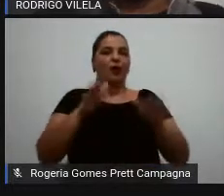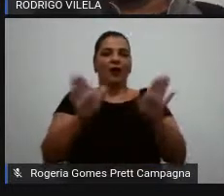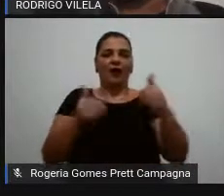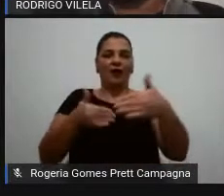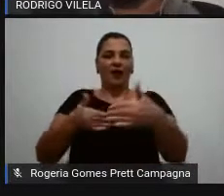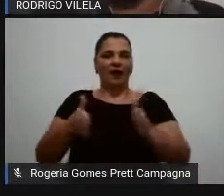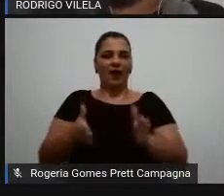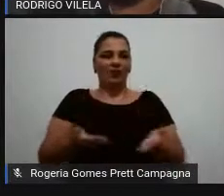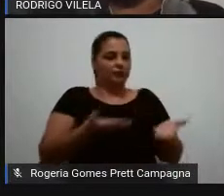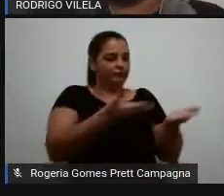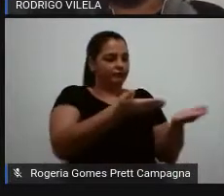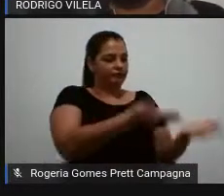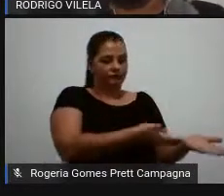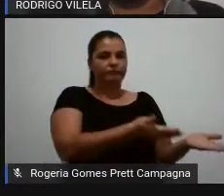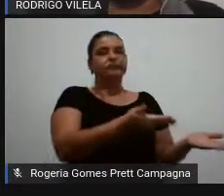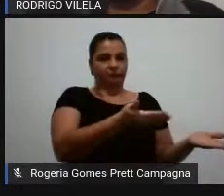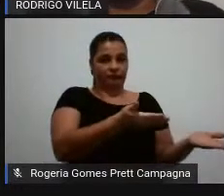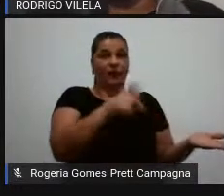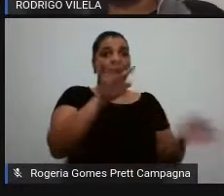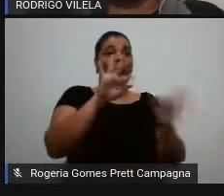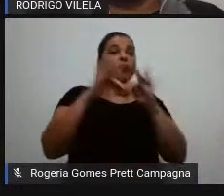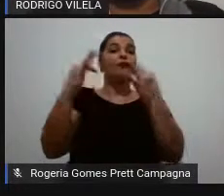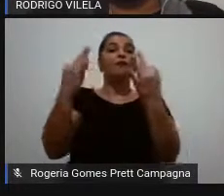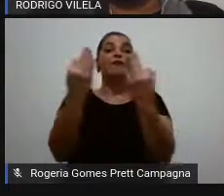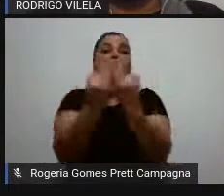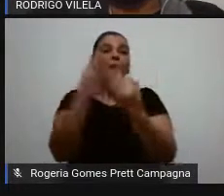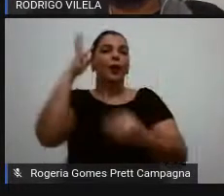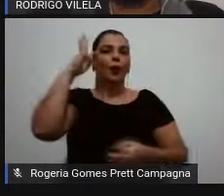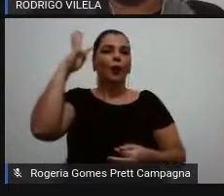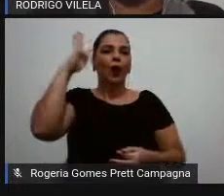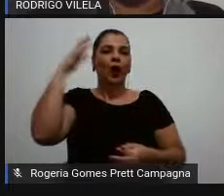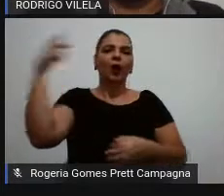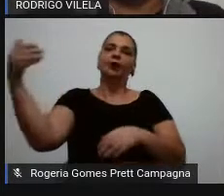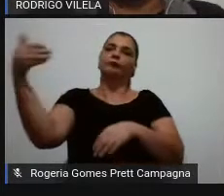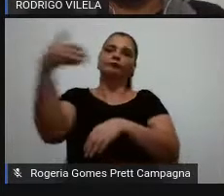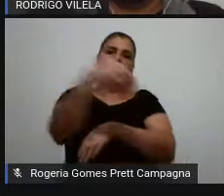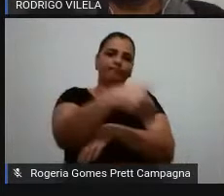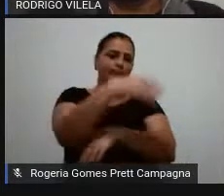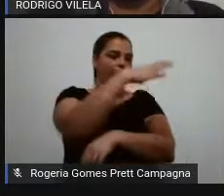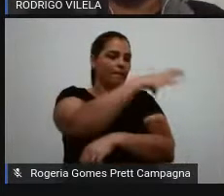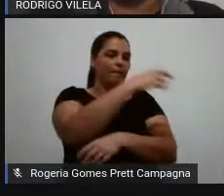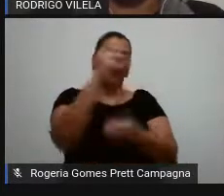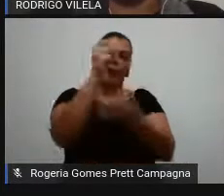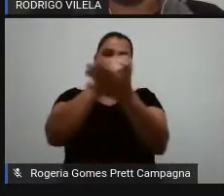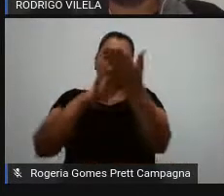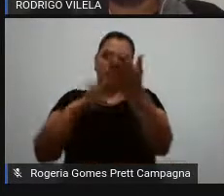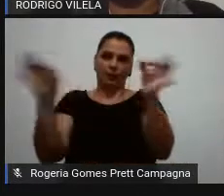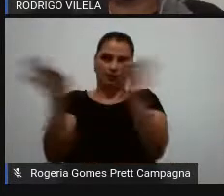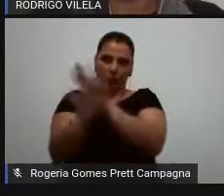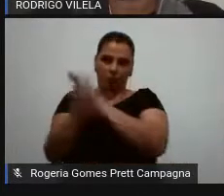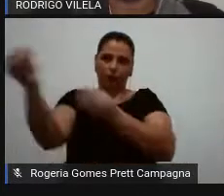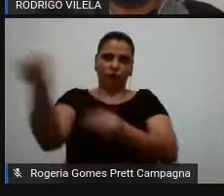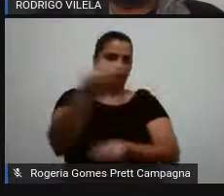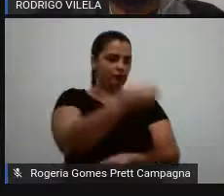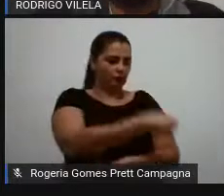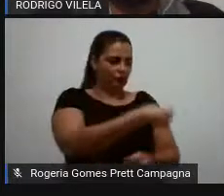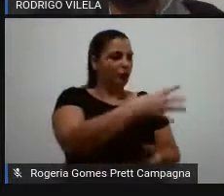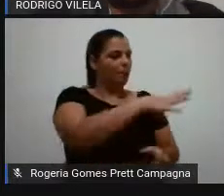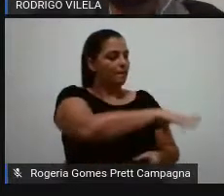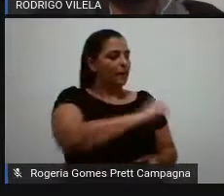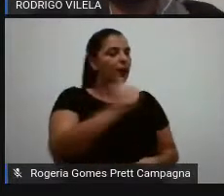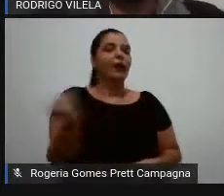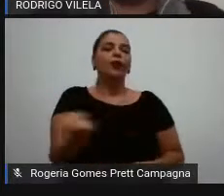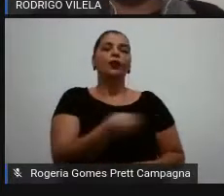com o objetivo de que a família toda quarta-feira possa ir lá, colocar as atividades que o filho fez e retirar